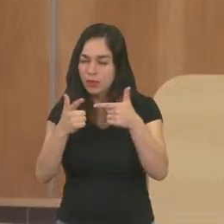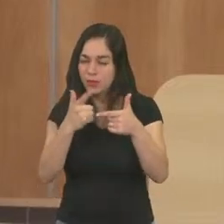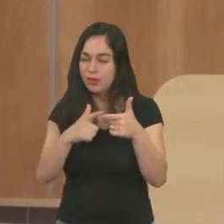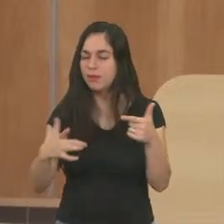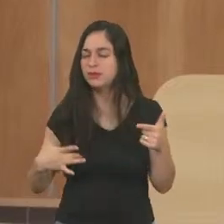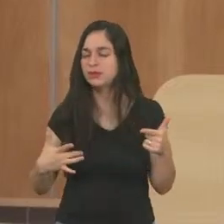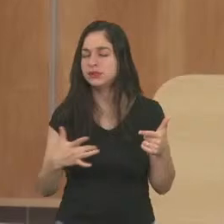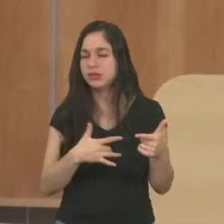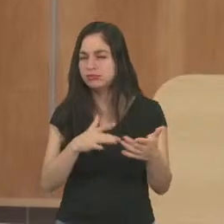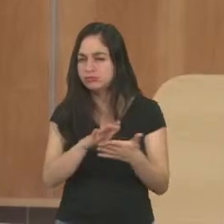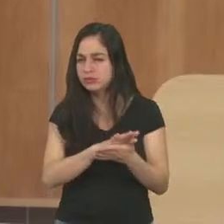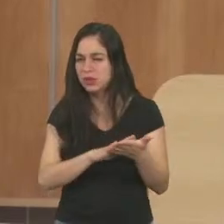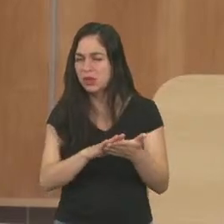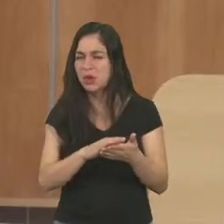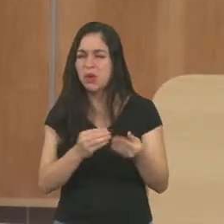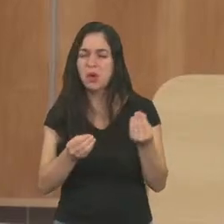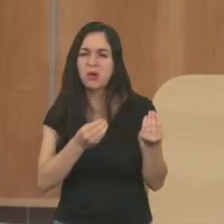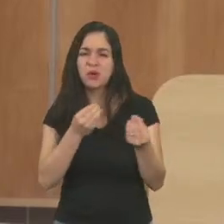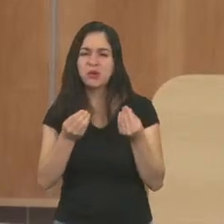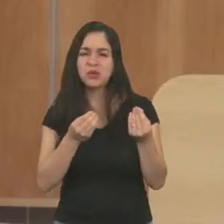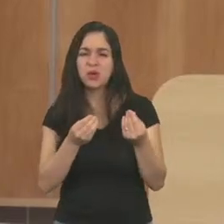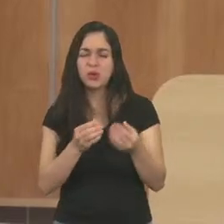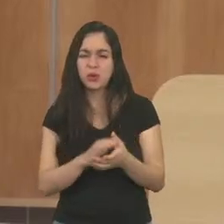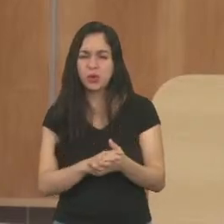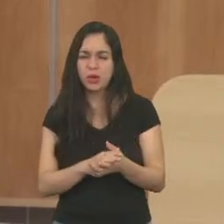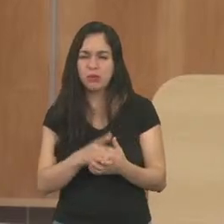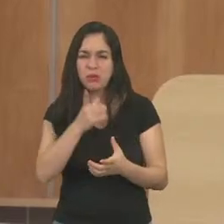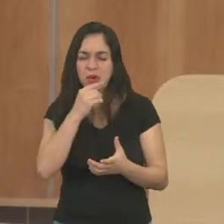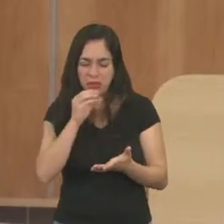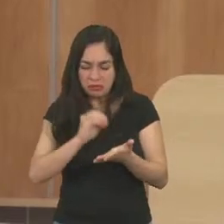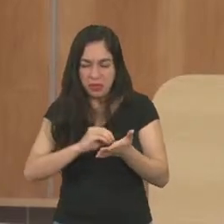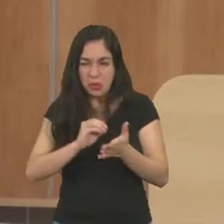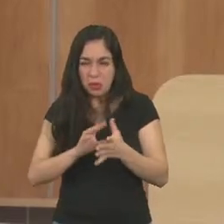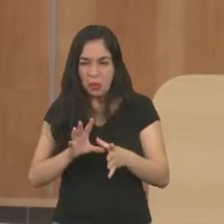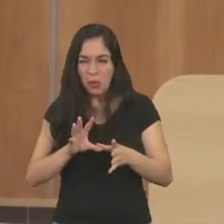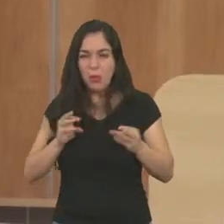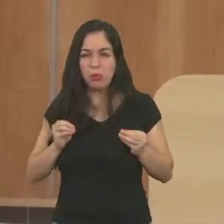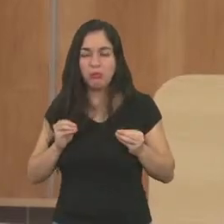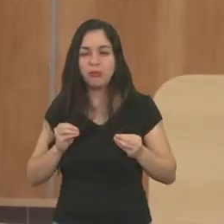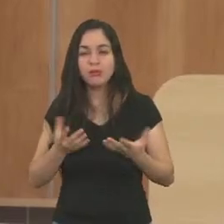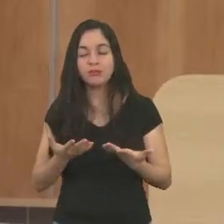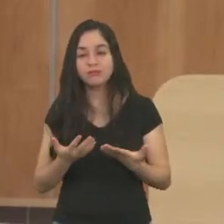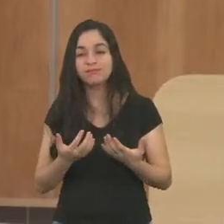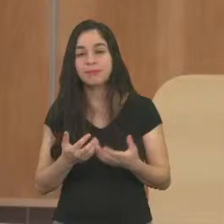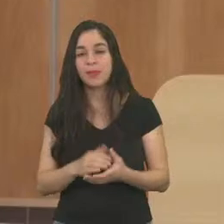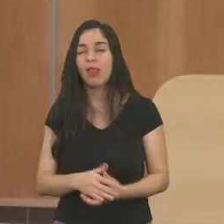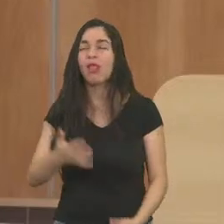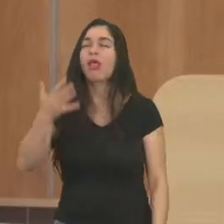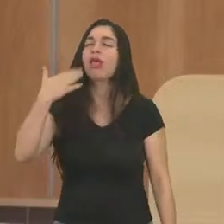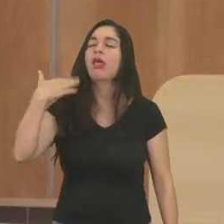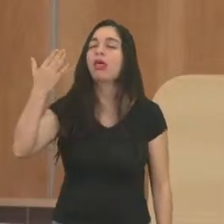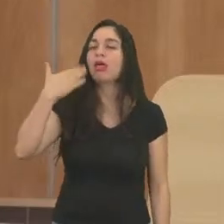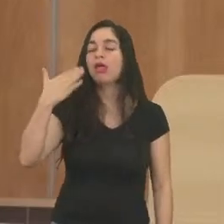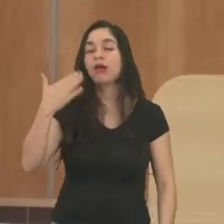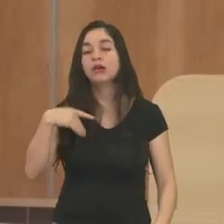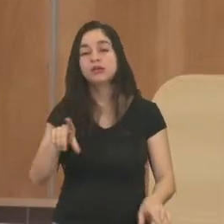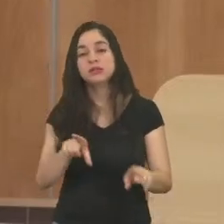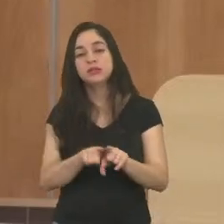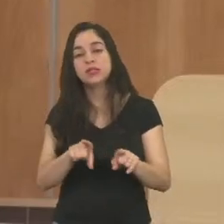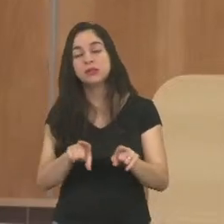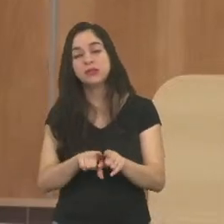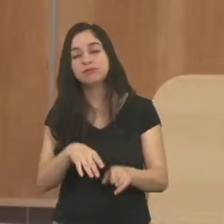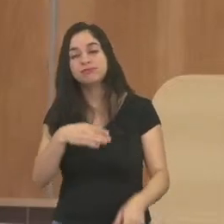como desidratação e superaquecimento corporal, além de contribuir para